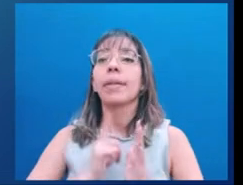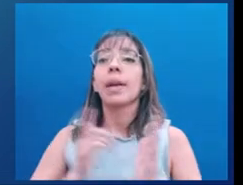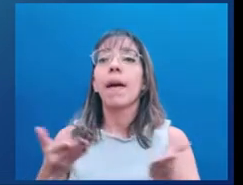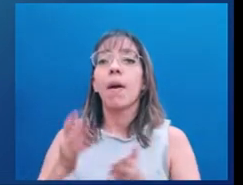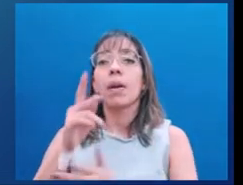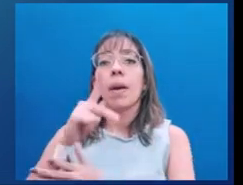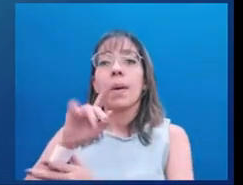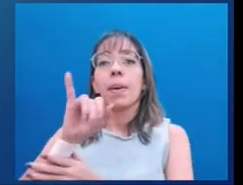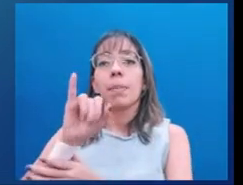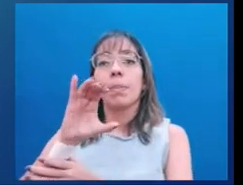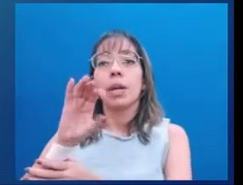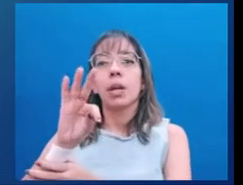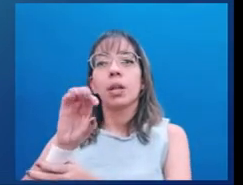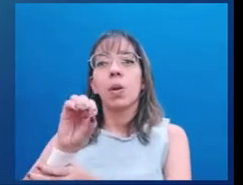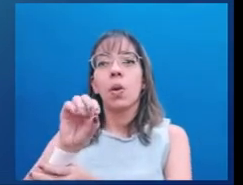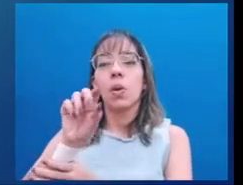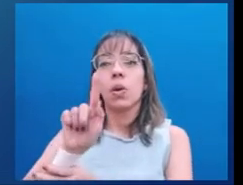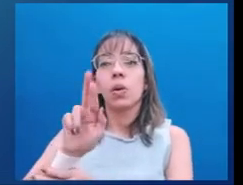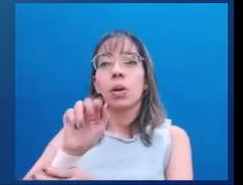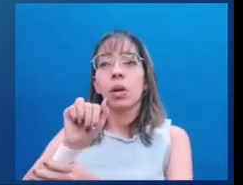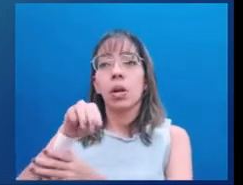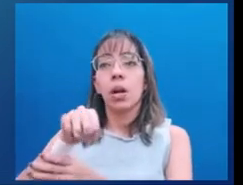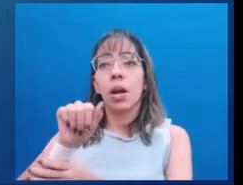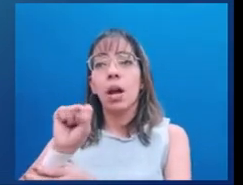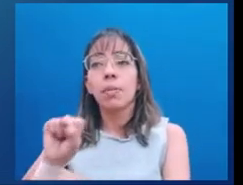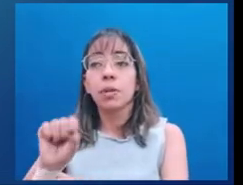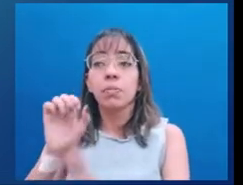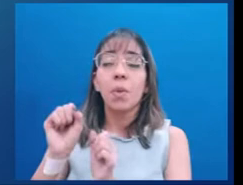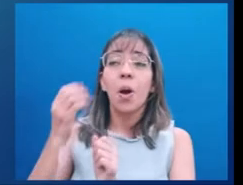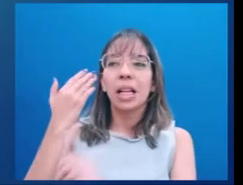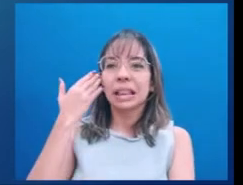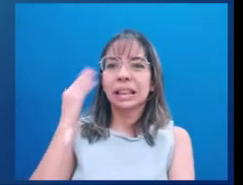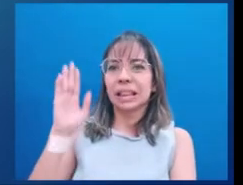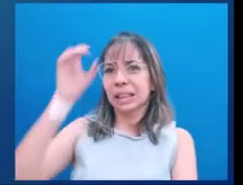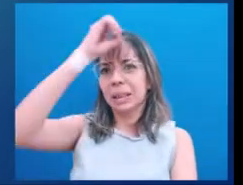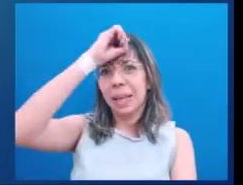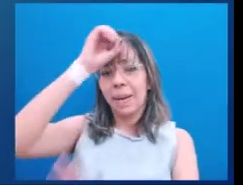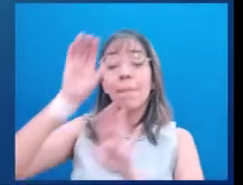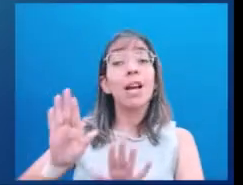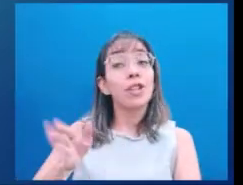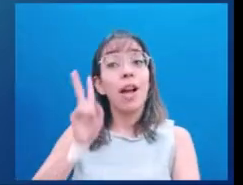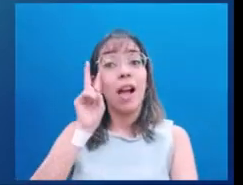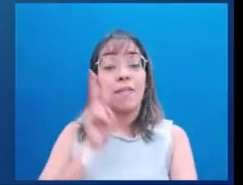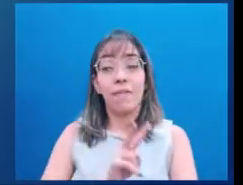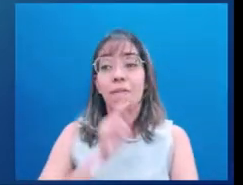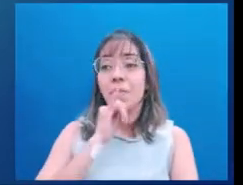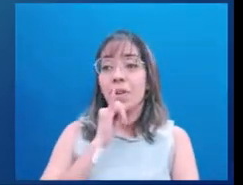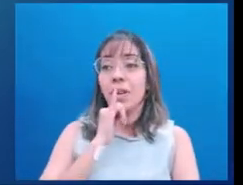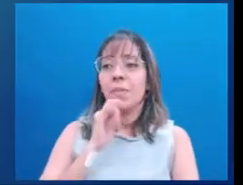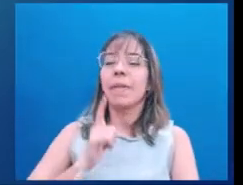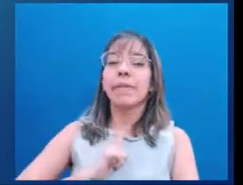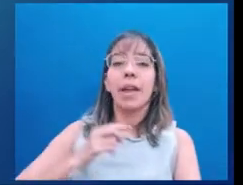simbologia, nós vamos ver os pictogramas. Falando assim, vocês podem nem saber do que se trata, mas todo mundo já viu um pictograma na vida, tá? Então,